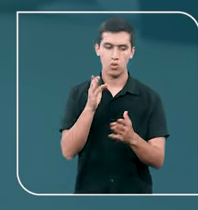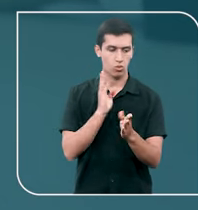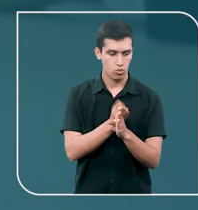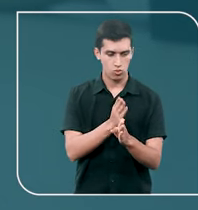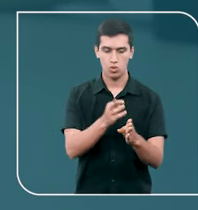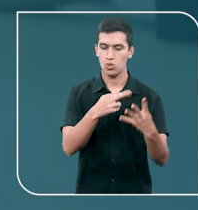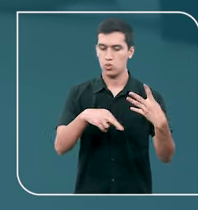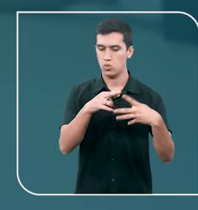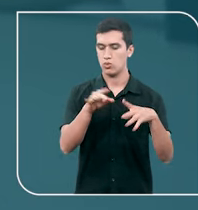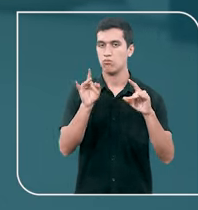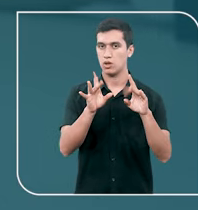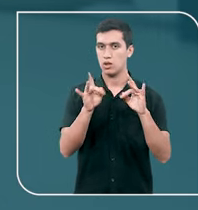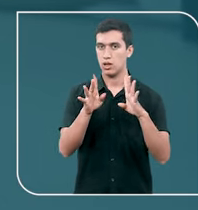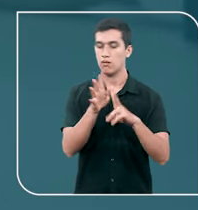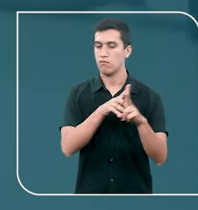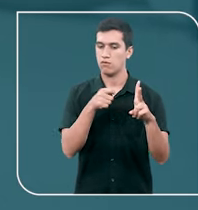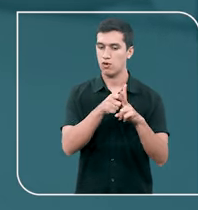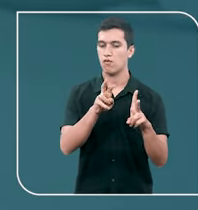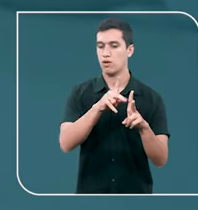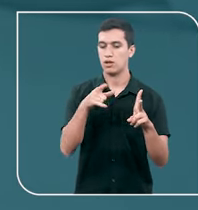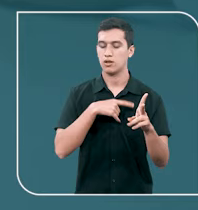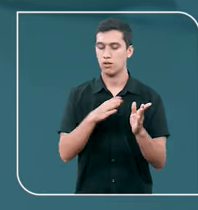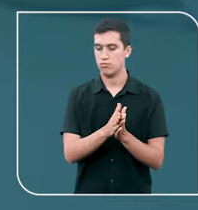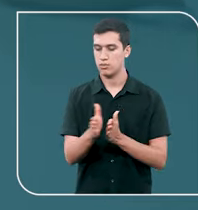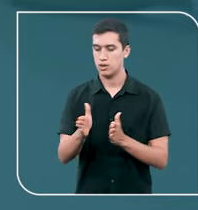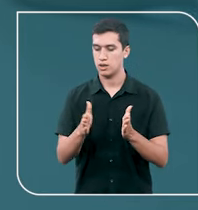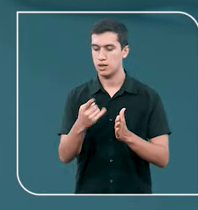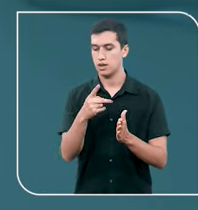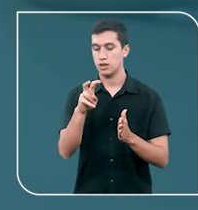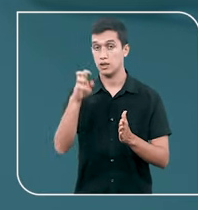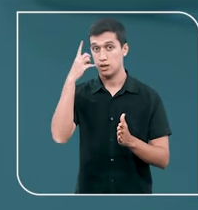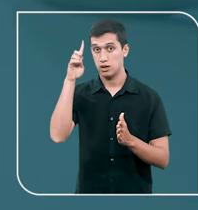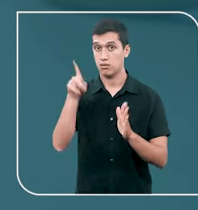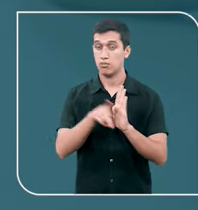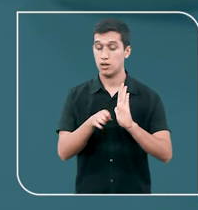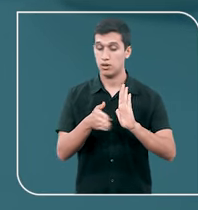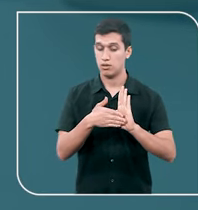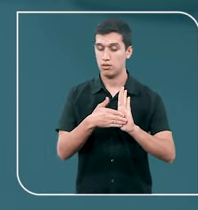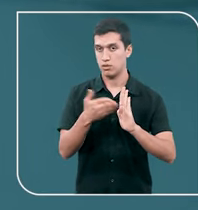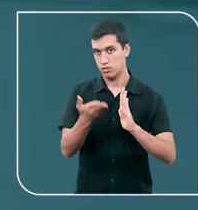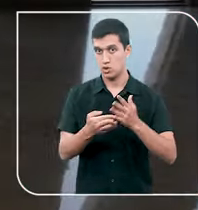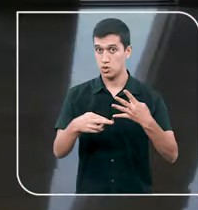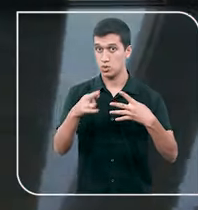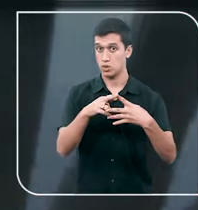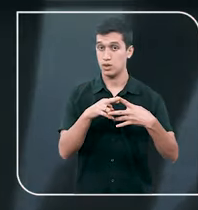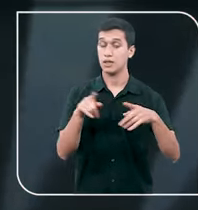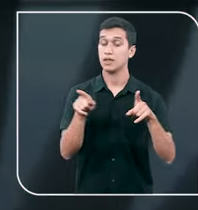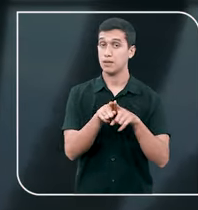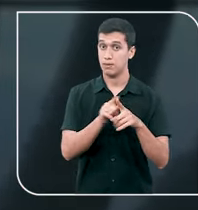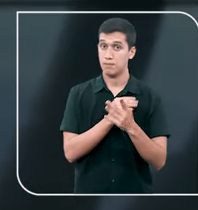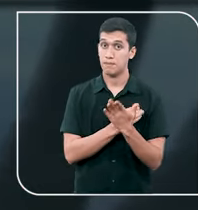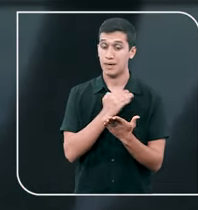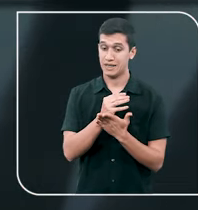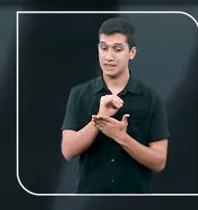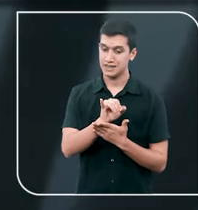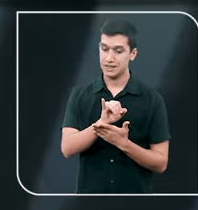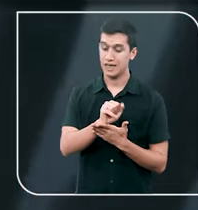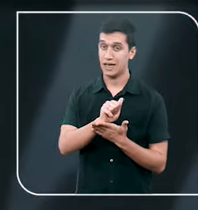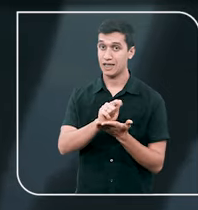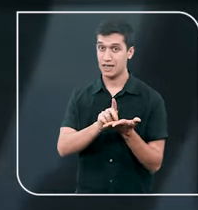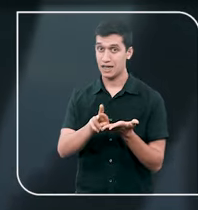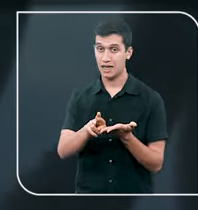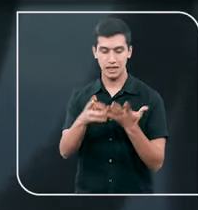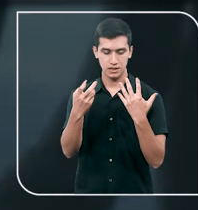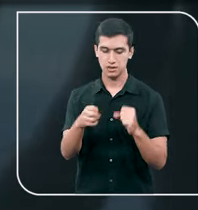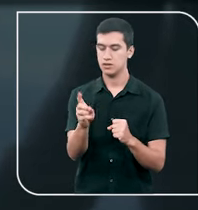recurso especial, a parte terá o prazo de 15 dias para apresentar o recurso. E ainda assim, se o agravo não